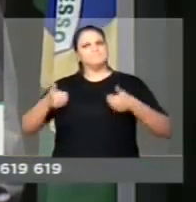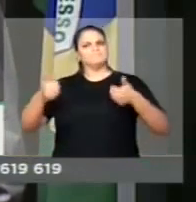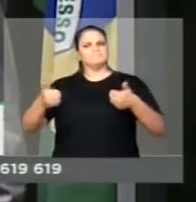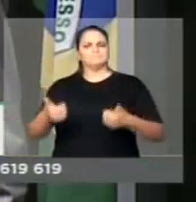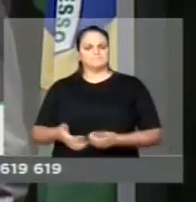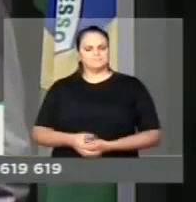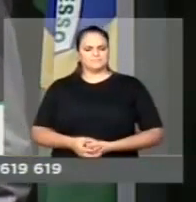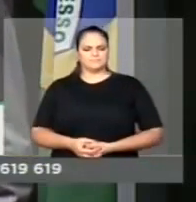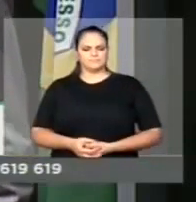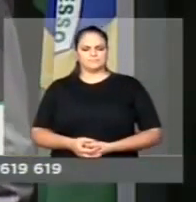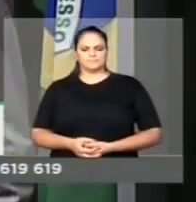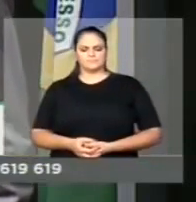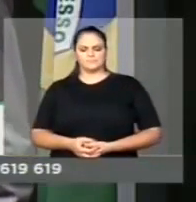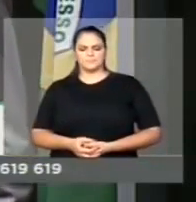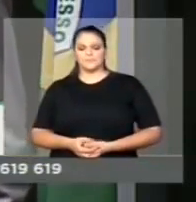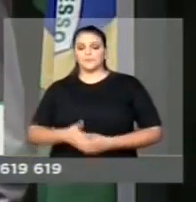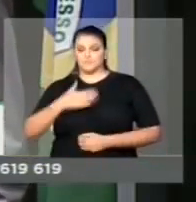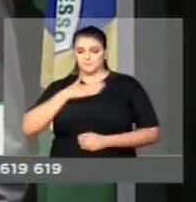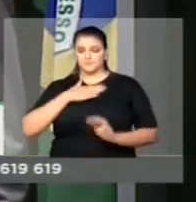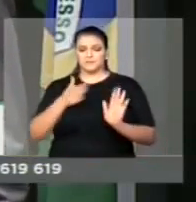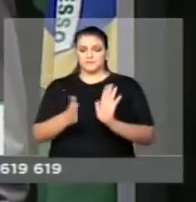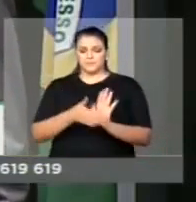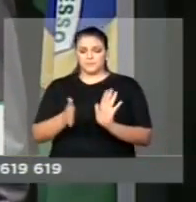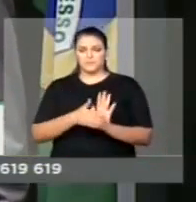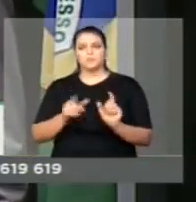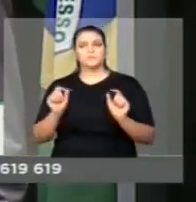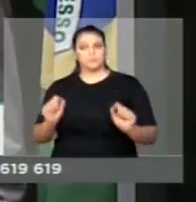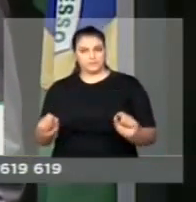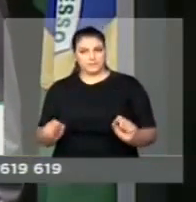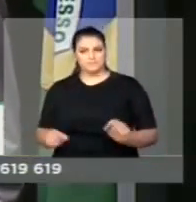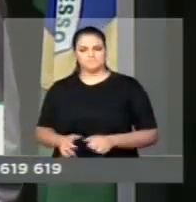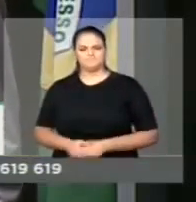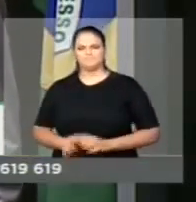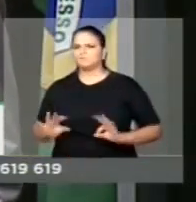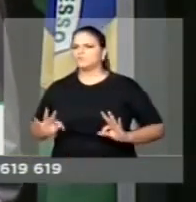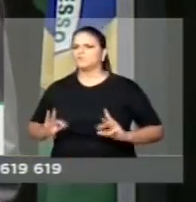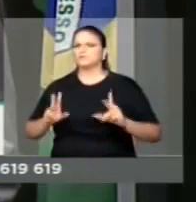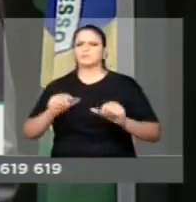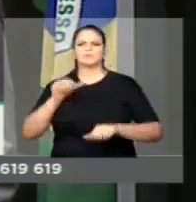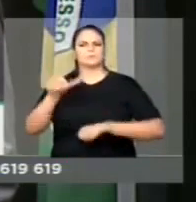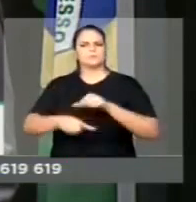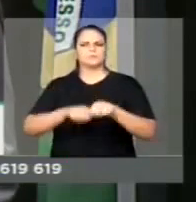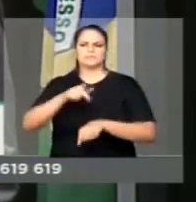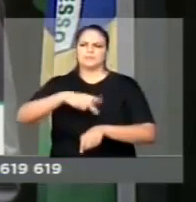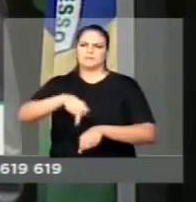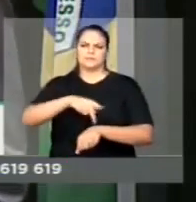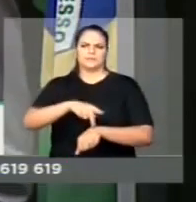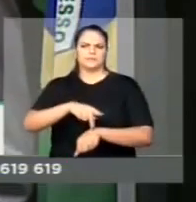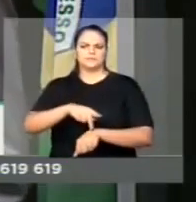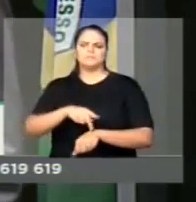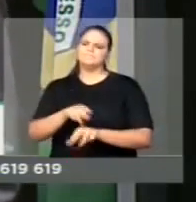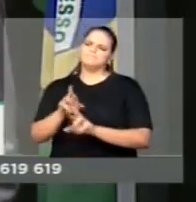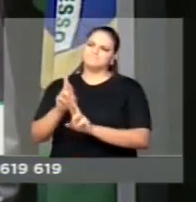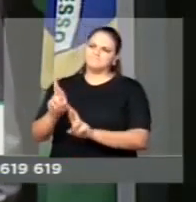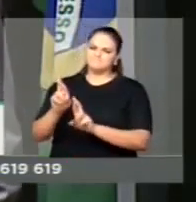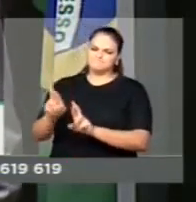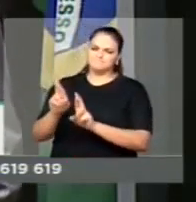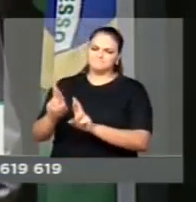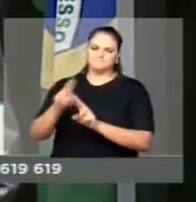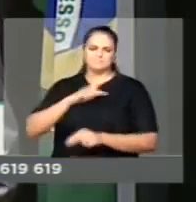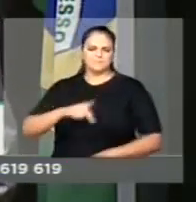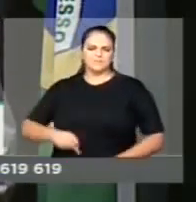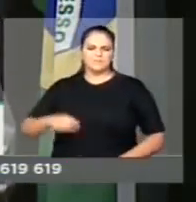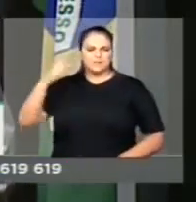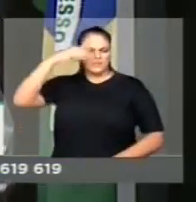Eu proponho, nesse momento, a reconstrução nacional, com o presidente Temer, espero que ele fique em definitivo,